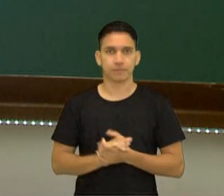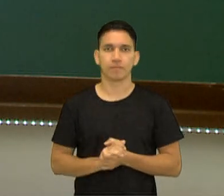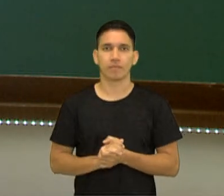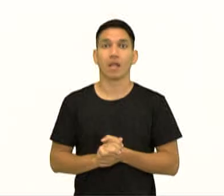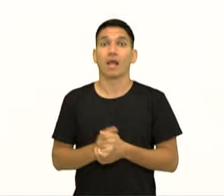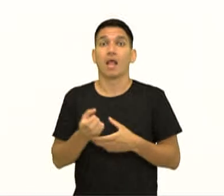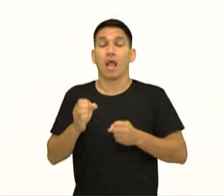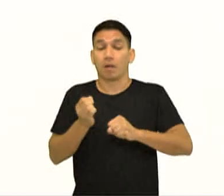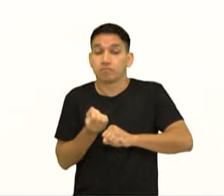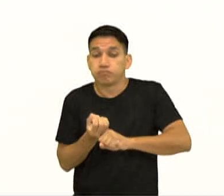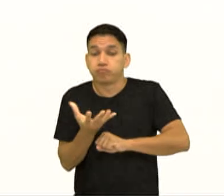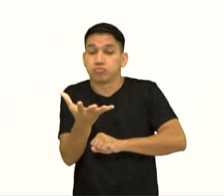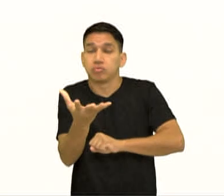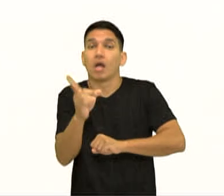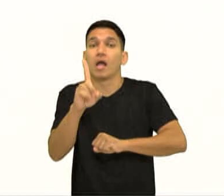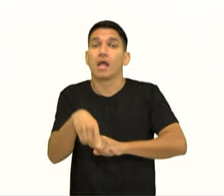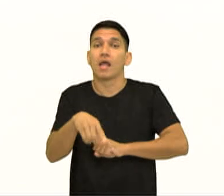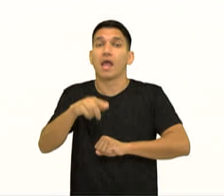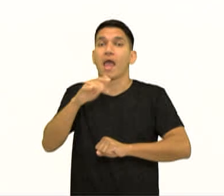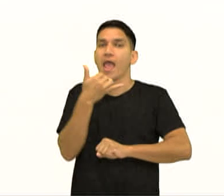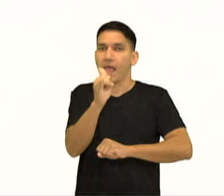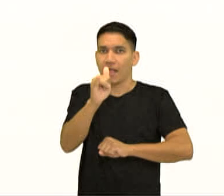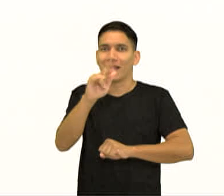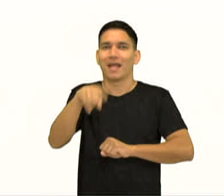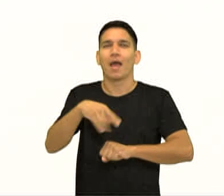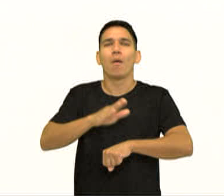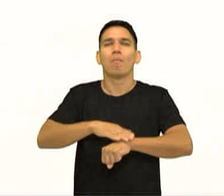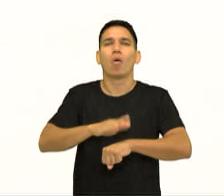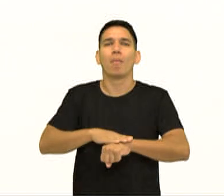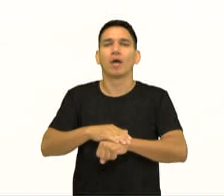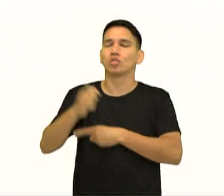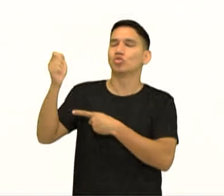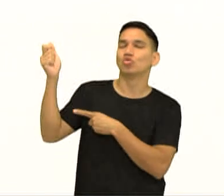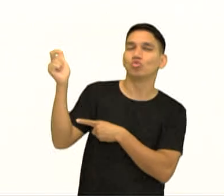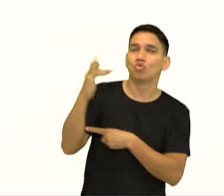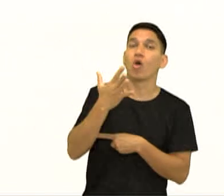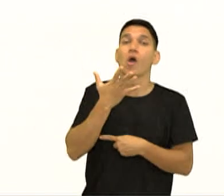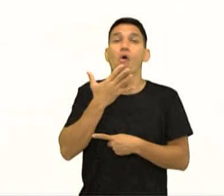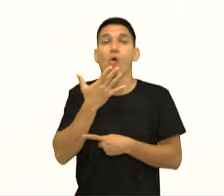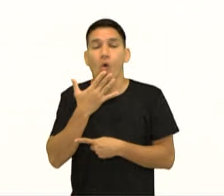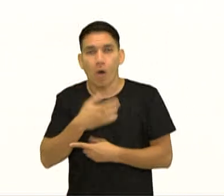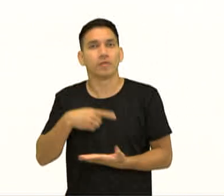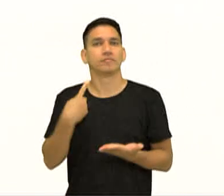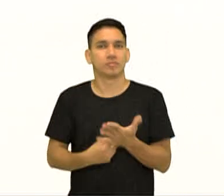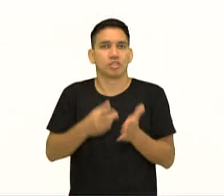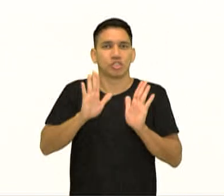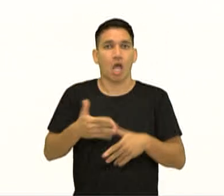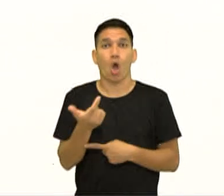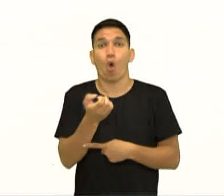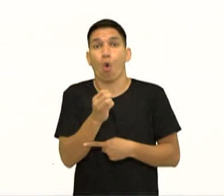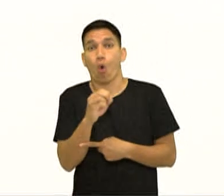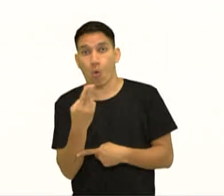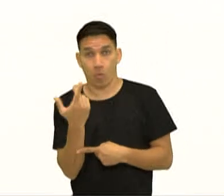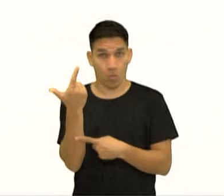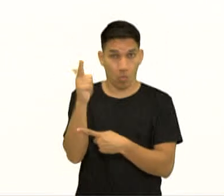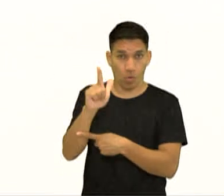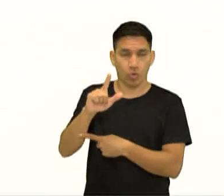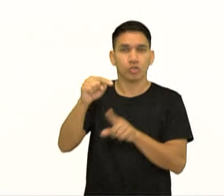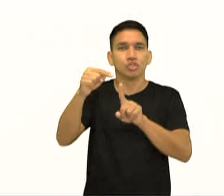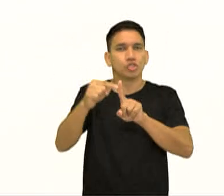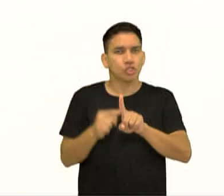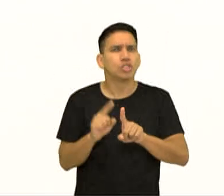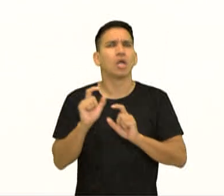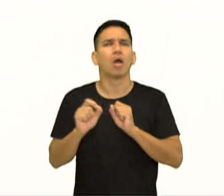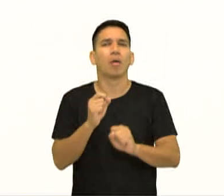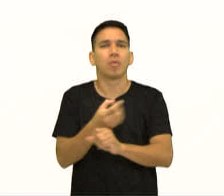como fóton, ocorre na forma de luz de cor bem definida ou do outro tipo de radiação eletromagnética,